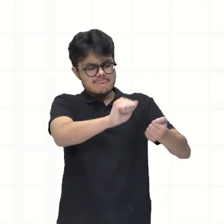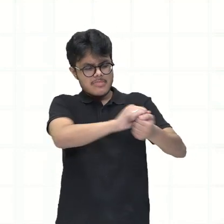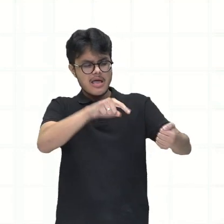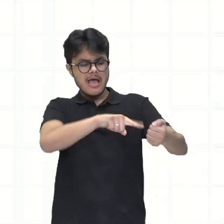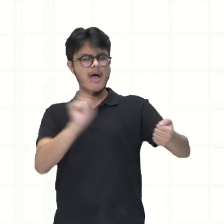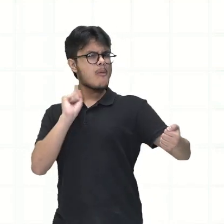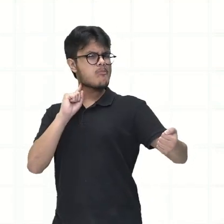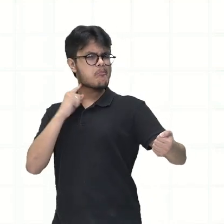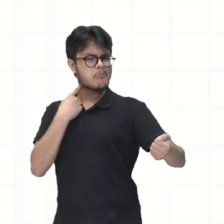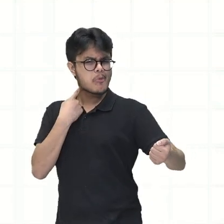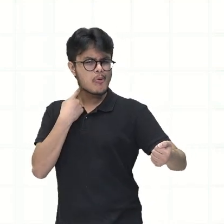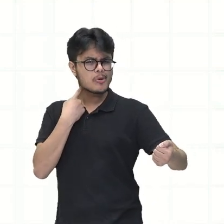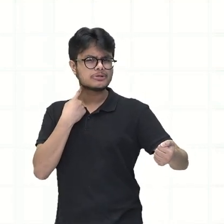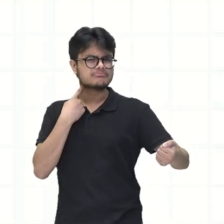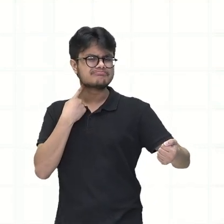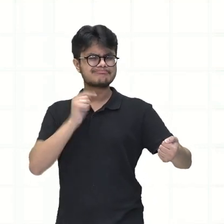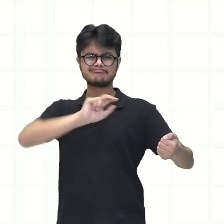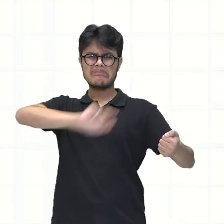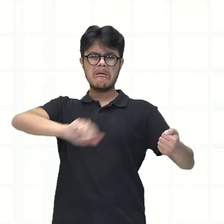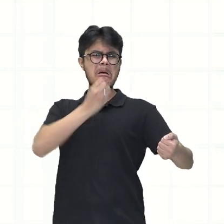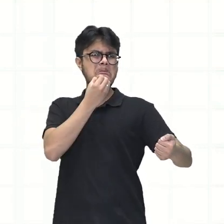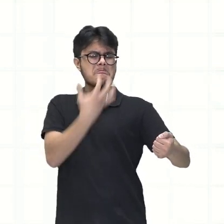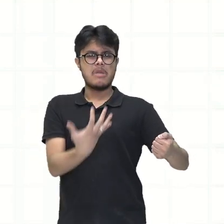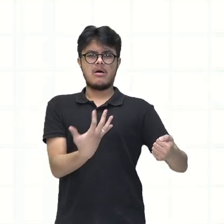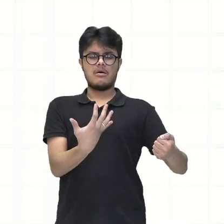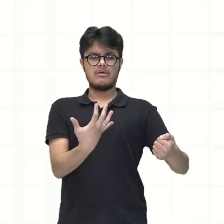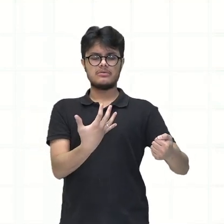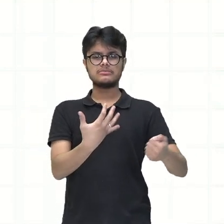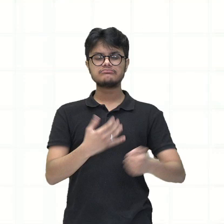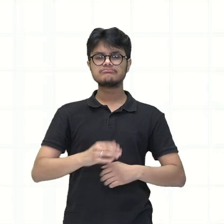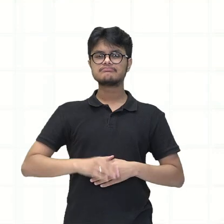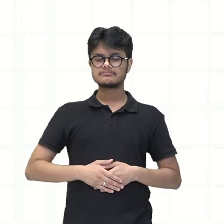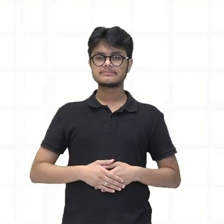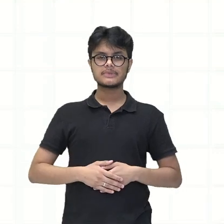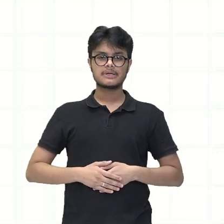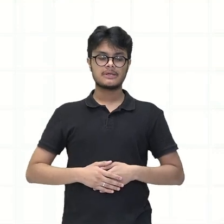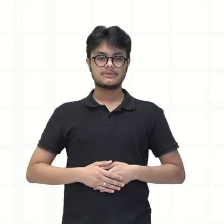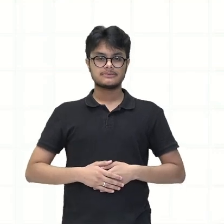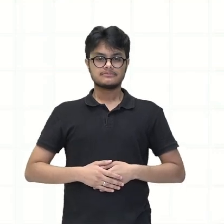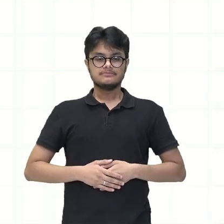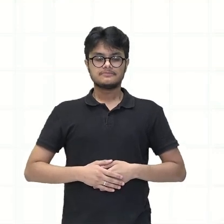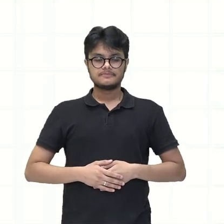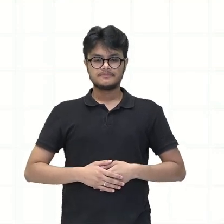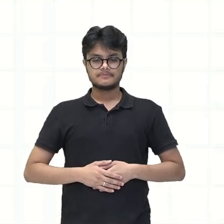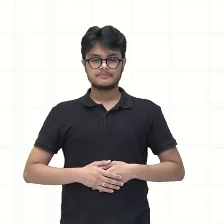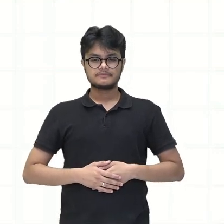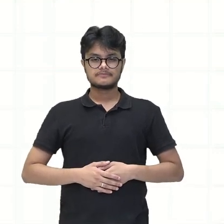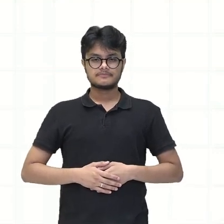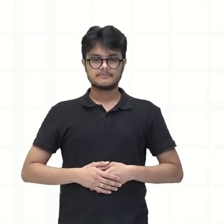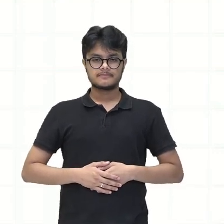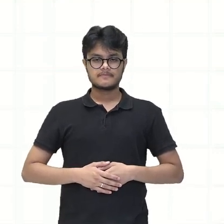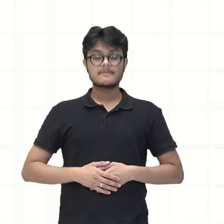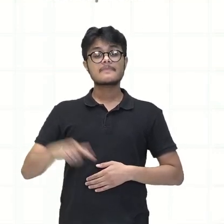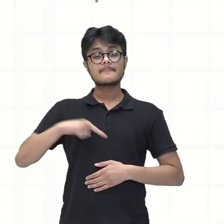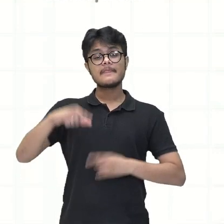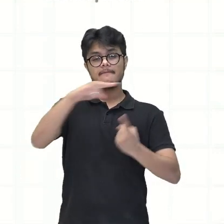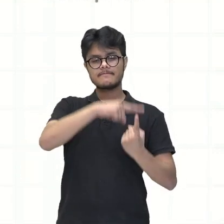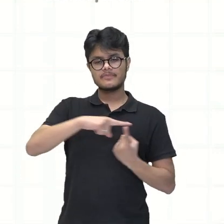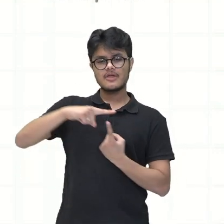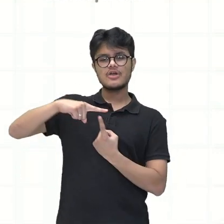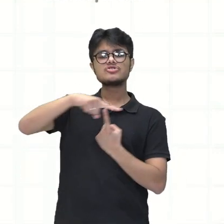diferentes tipos de carvão, que é o que a gente pode observar aí na nossa próxima cartela.